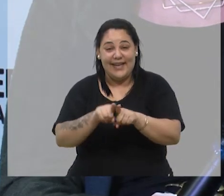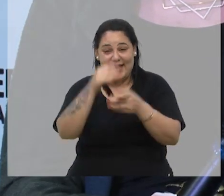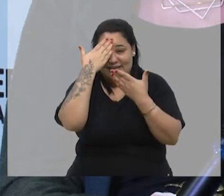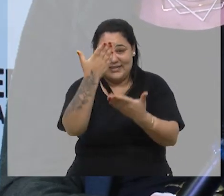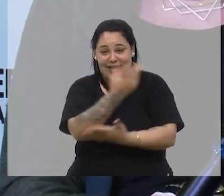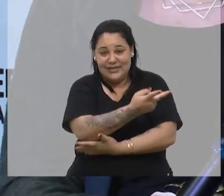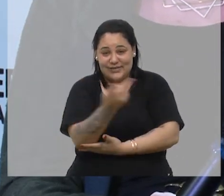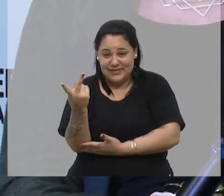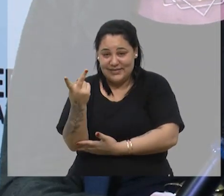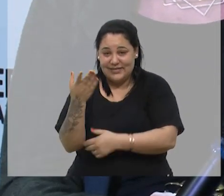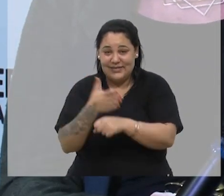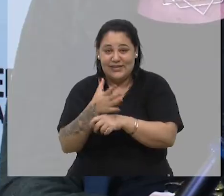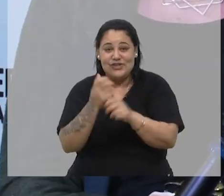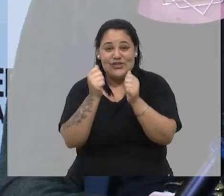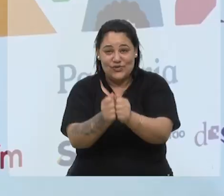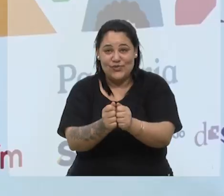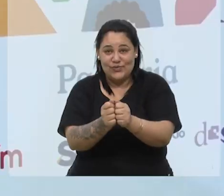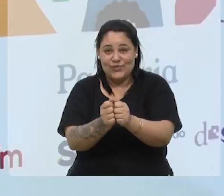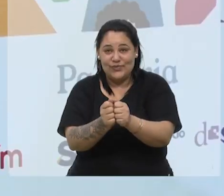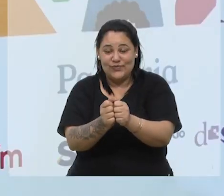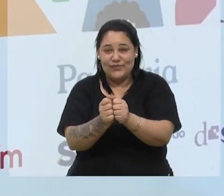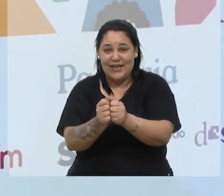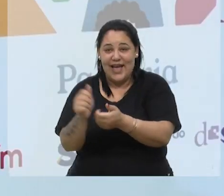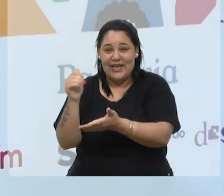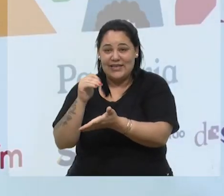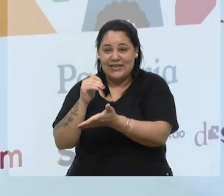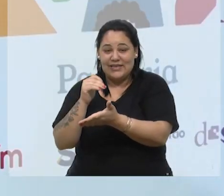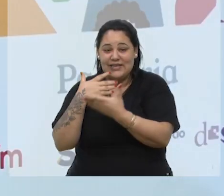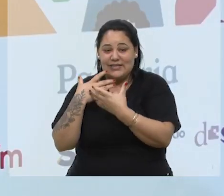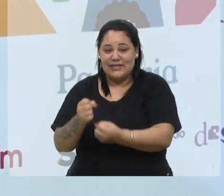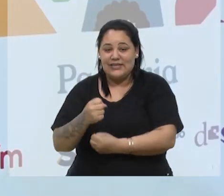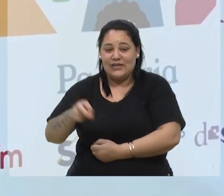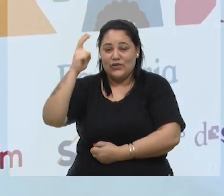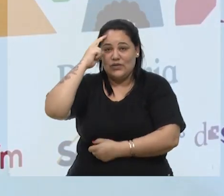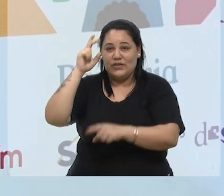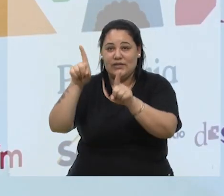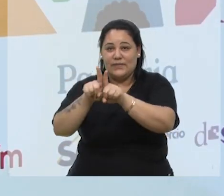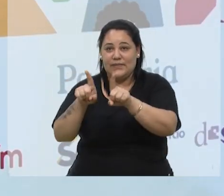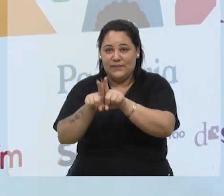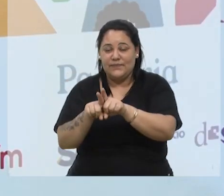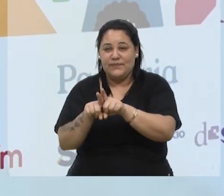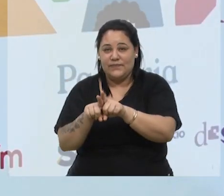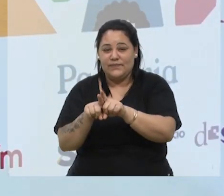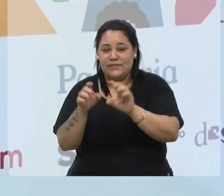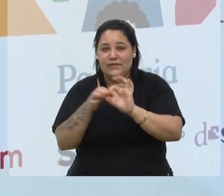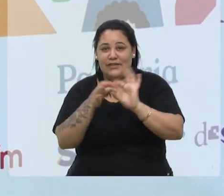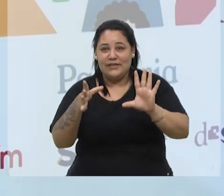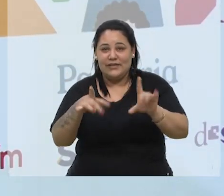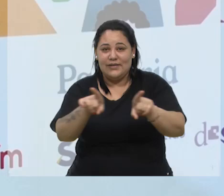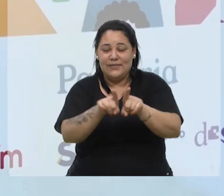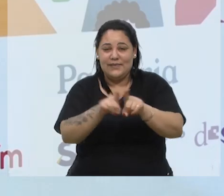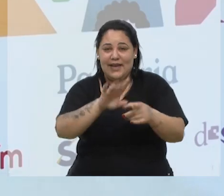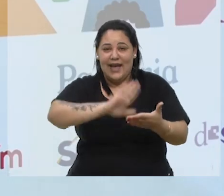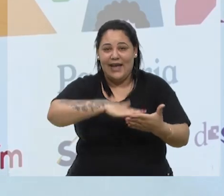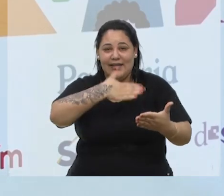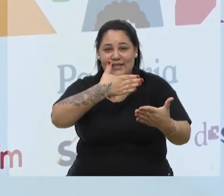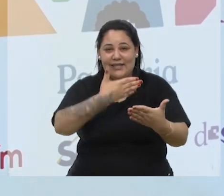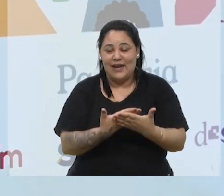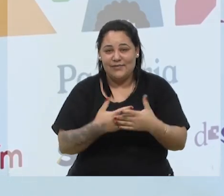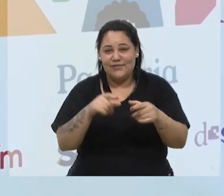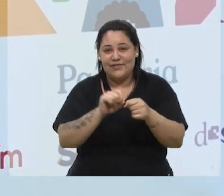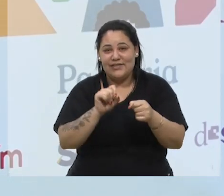usando aqui o conceito da Beatriz Sarlo, né, que a gente trabalhou também, a questão da pós-memória. Porque o